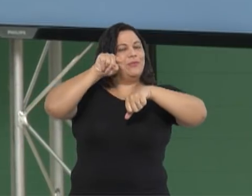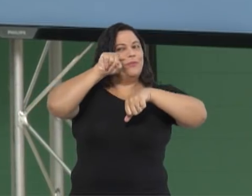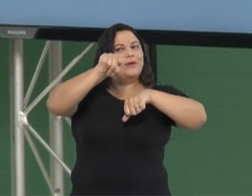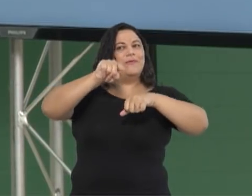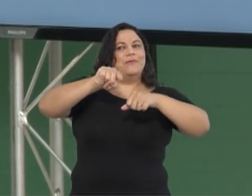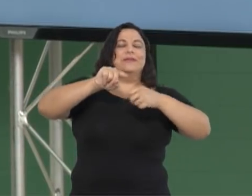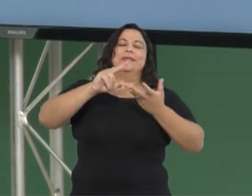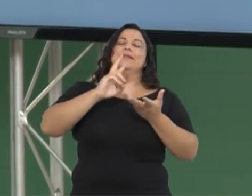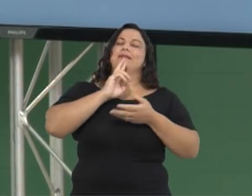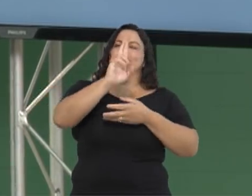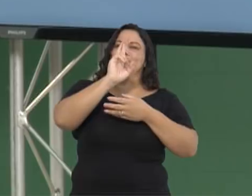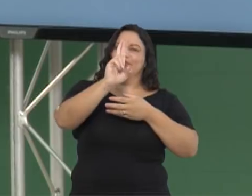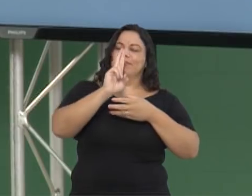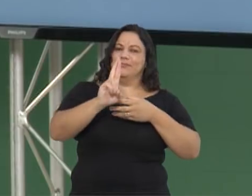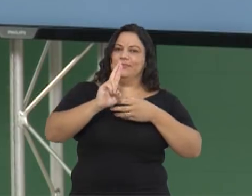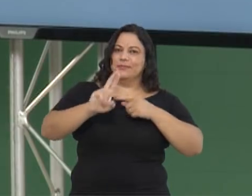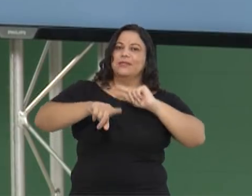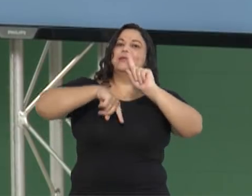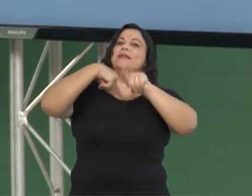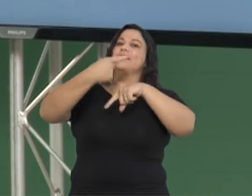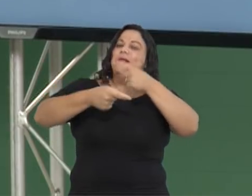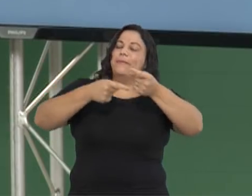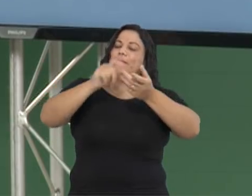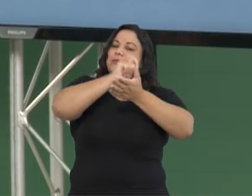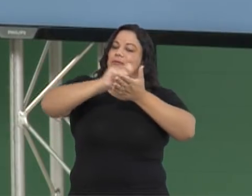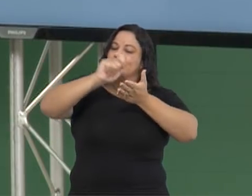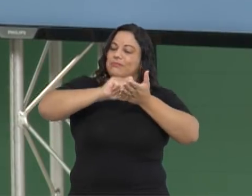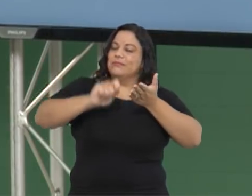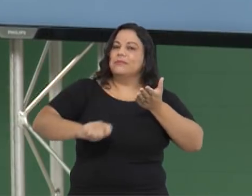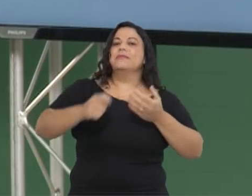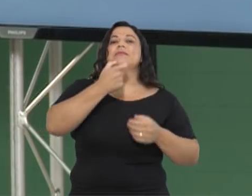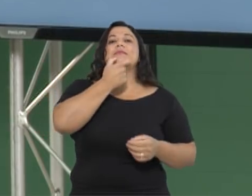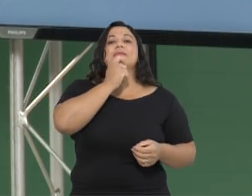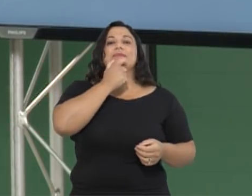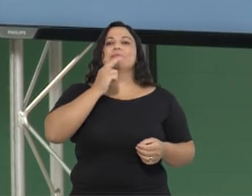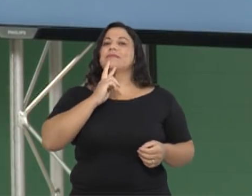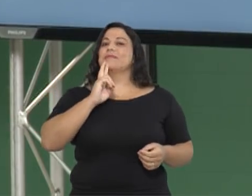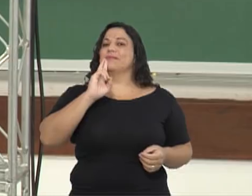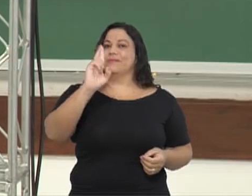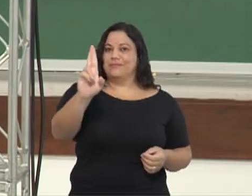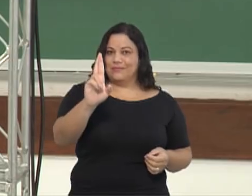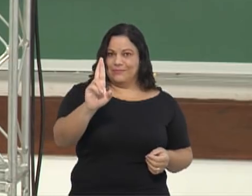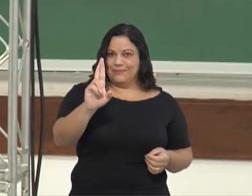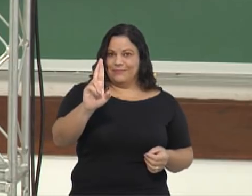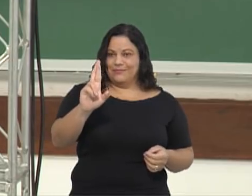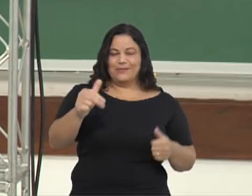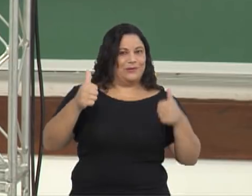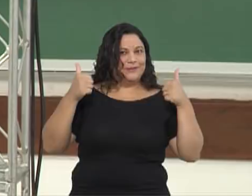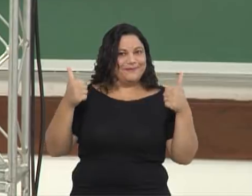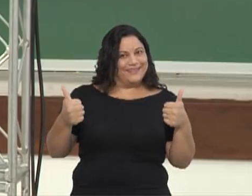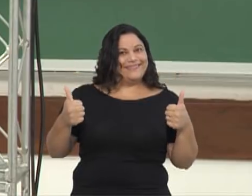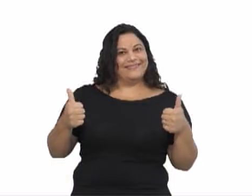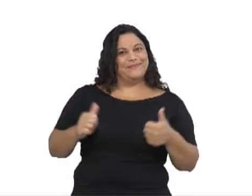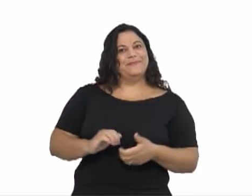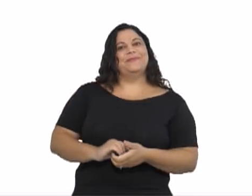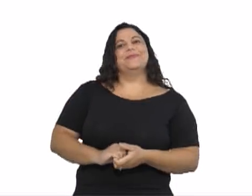a somatória e aí nós vamos escrever em inglês o resultado do exercício. Tudo bem?